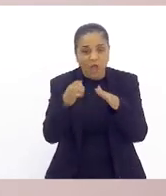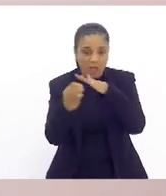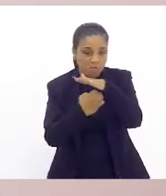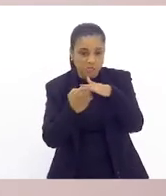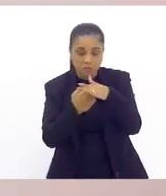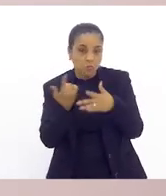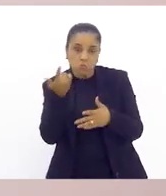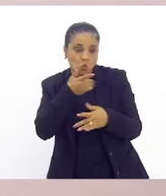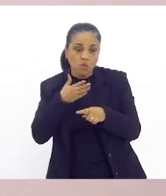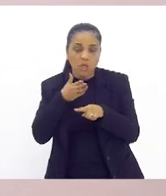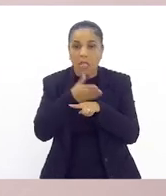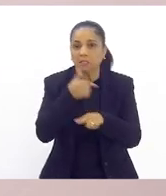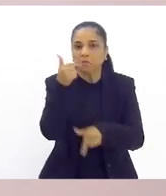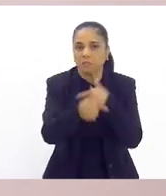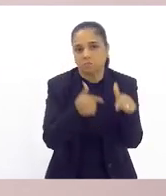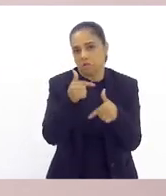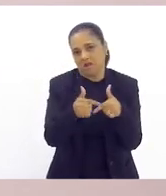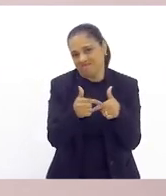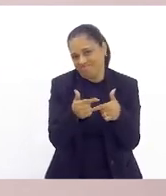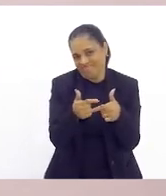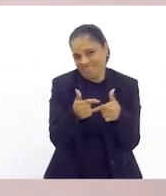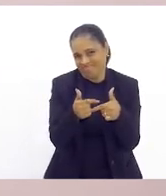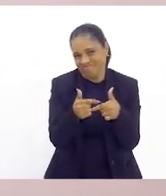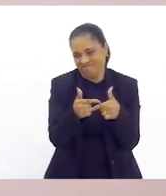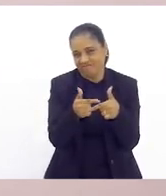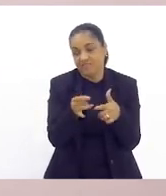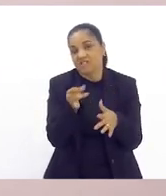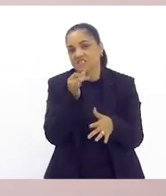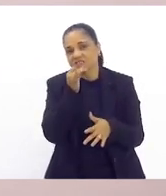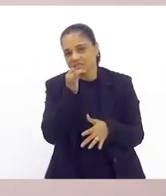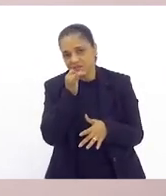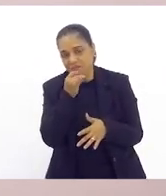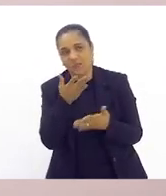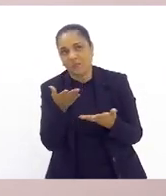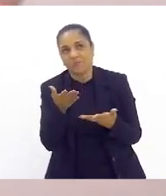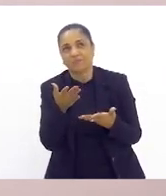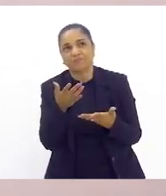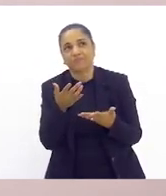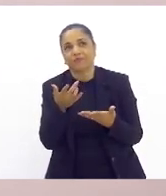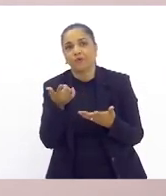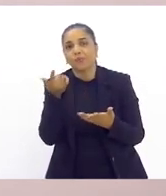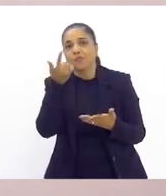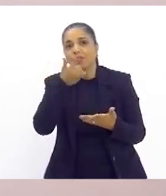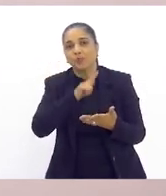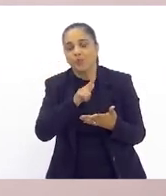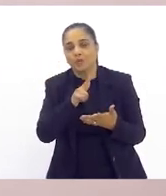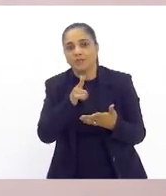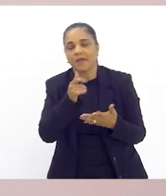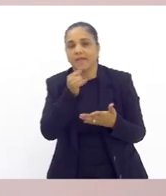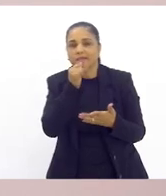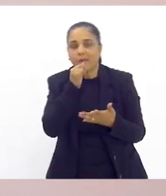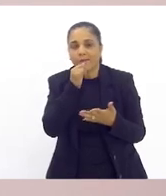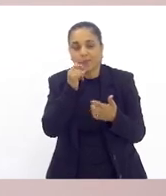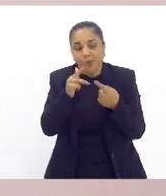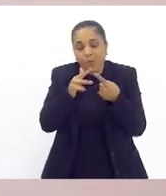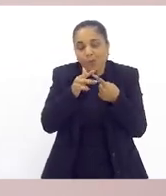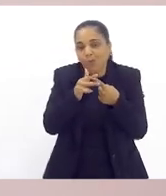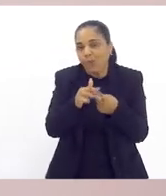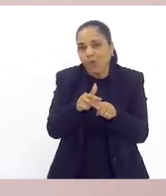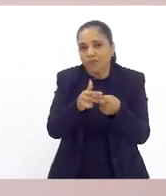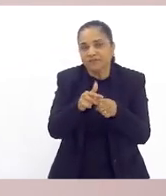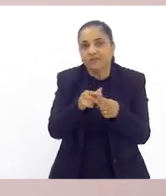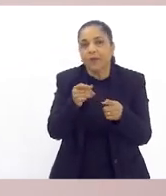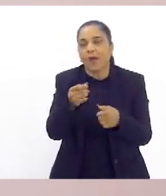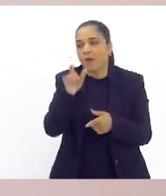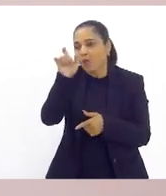não conseguem sequer atuar né então assim a gente precisa às vezes não consegue nem regularizar uma perda lá tem uma o cara vai